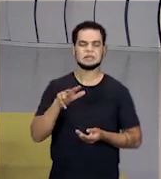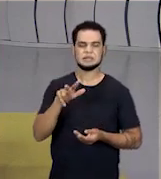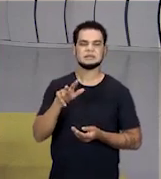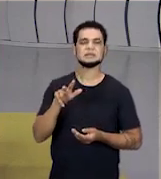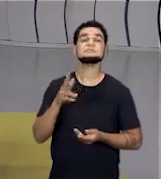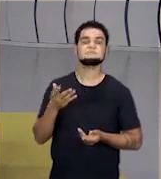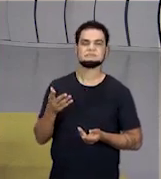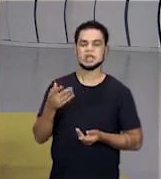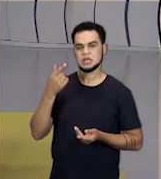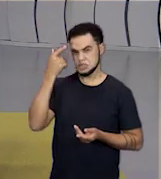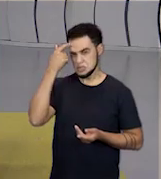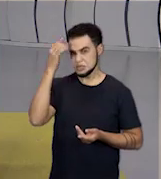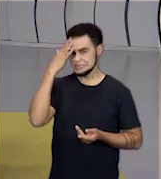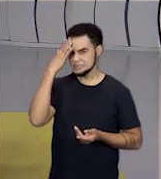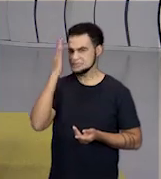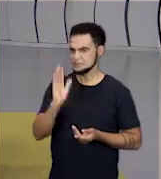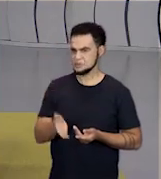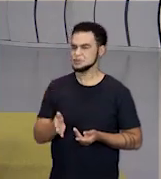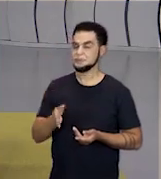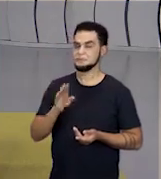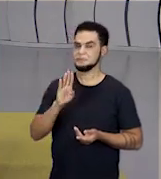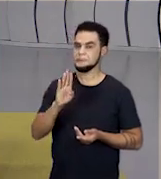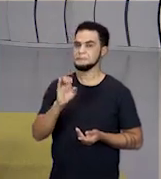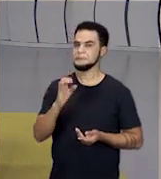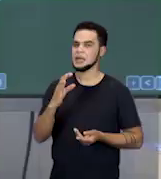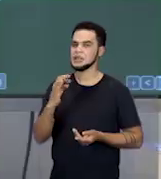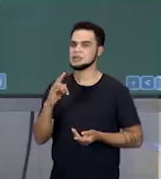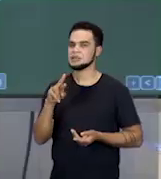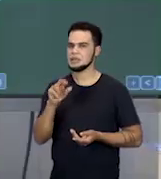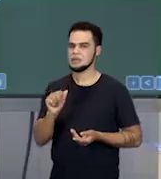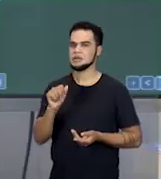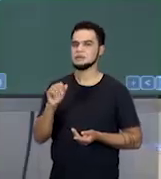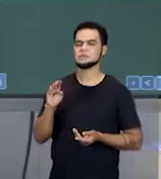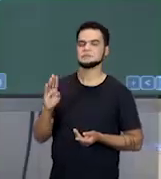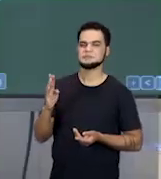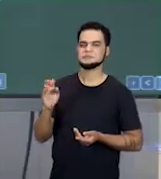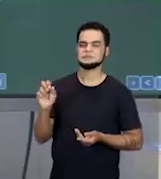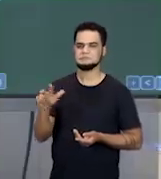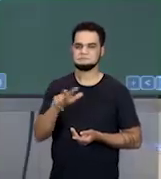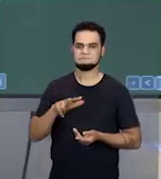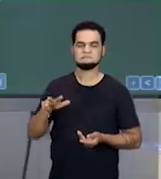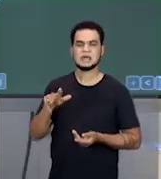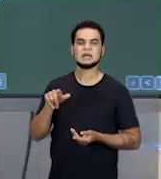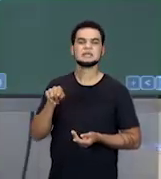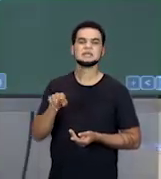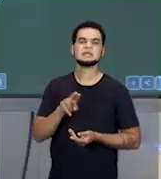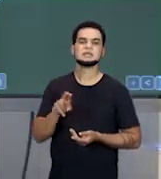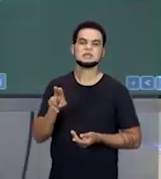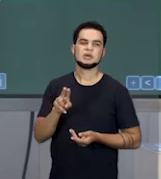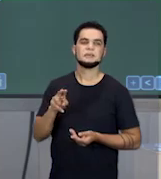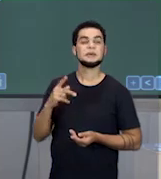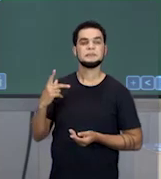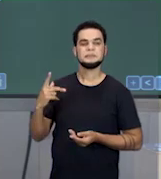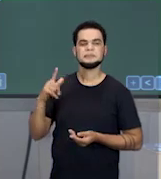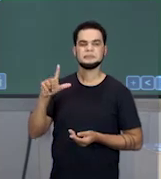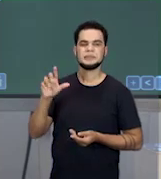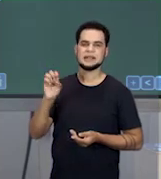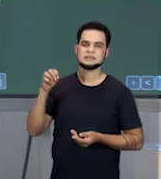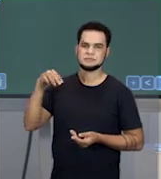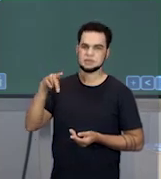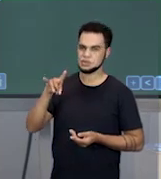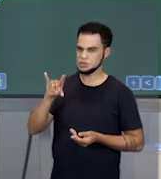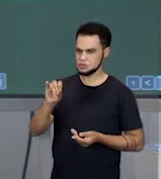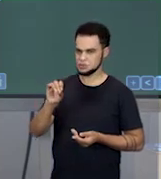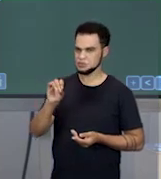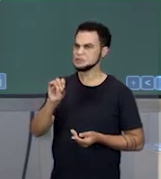nós sabemos que as bactérias, elas possuem aí um cromossomo circular, que nós denominamos de plasmídio. O que